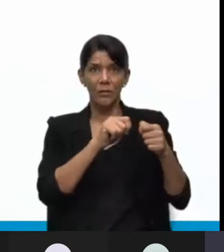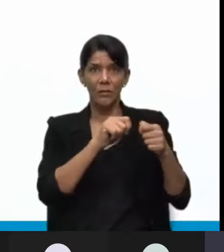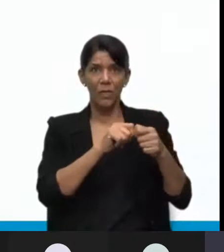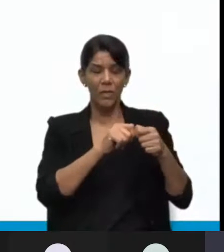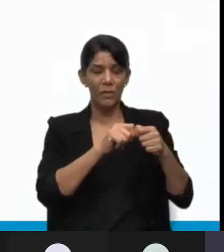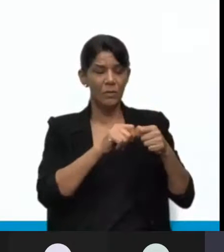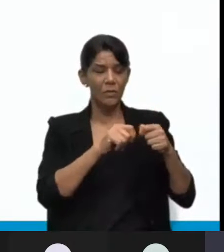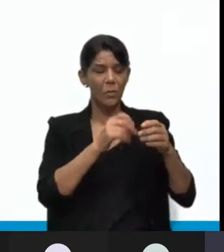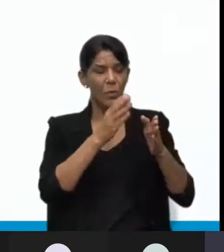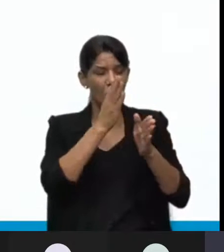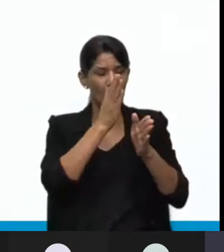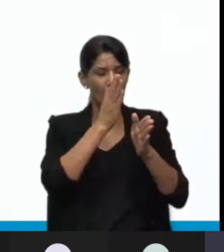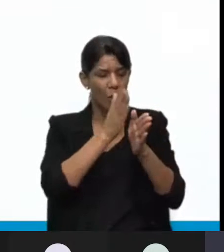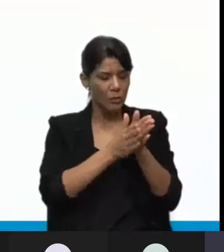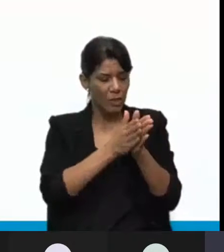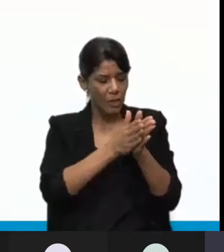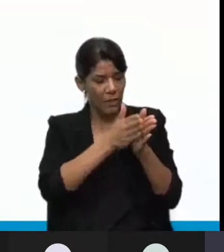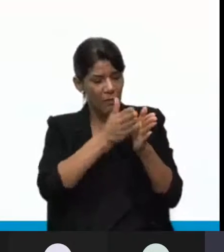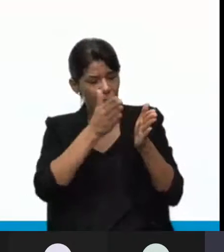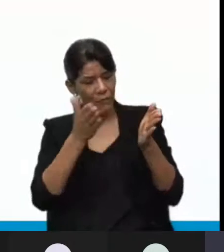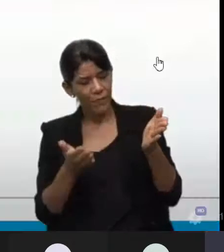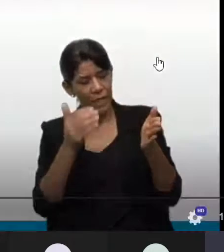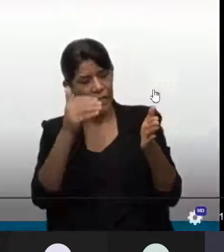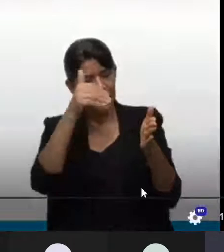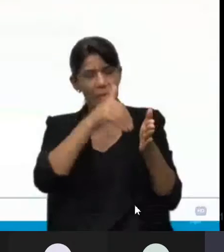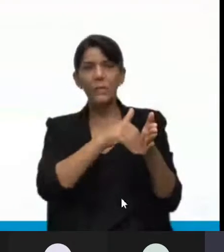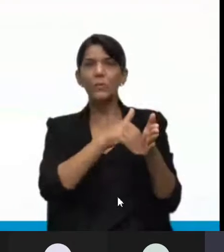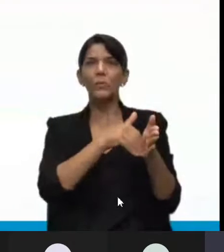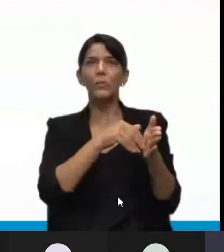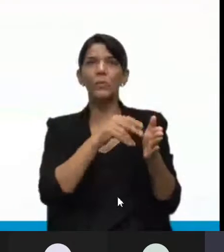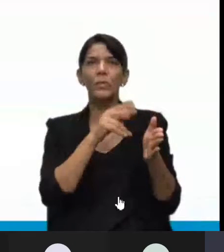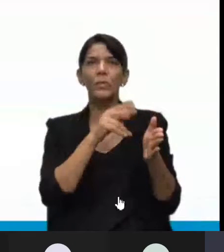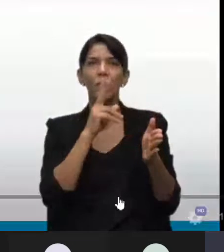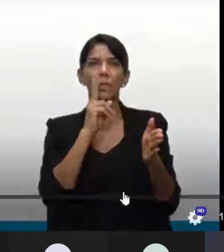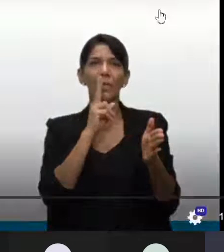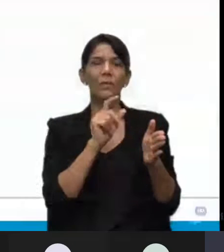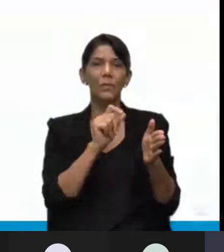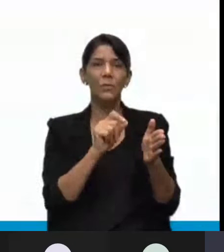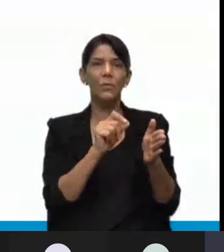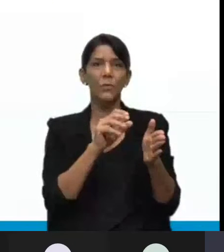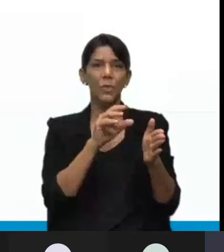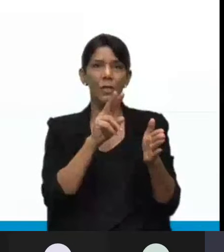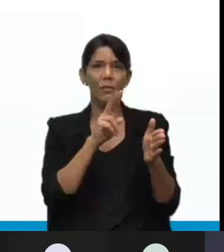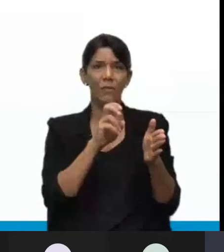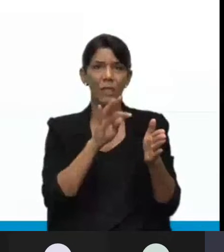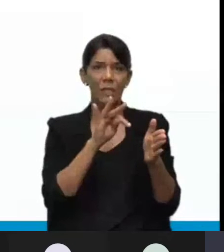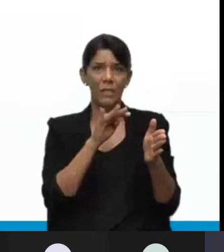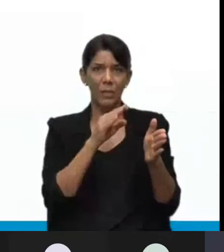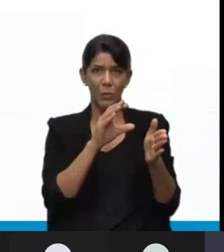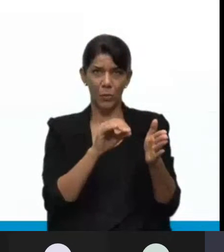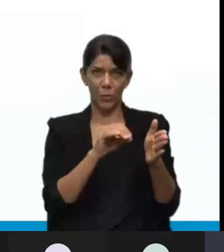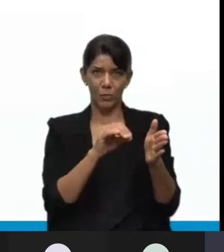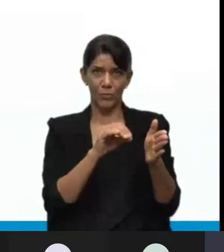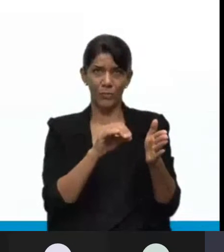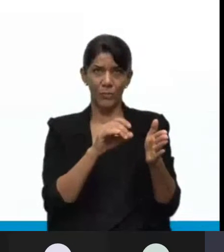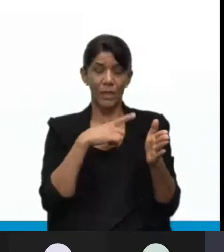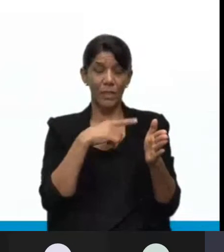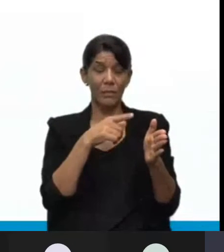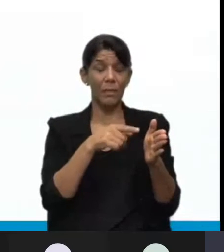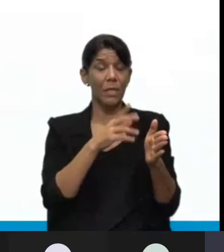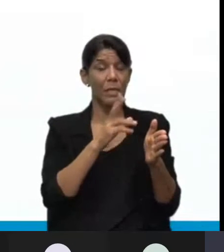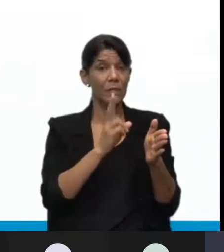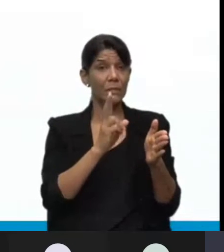fazem o corte para que a gente analise a parte histológica, é a região ali dos ventrículos, tá?